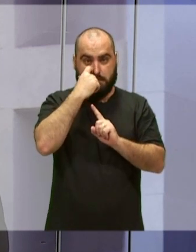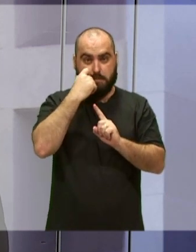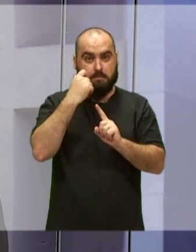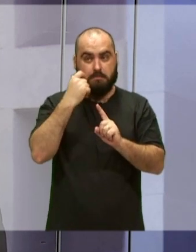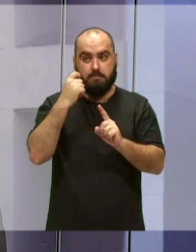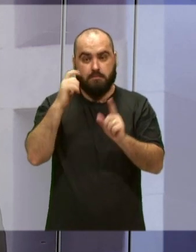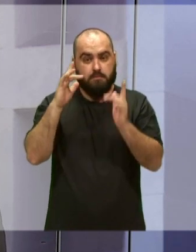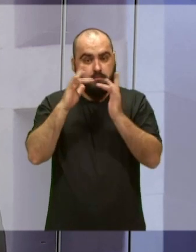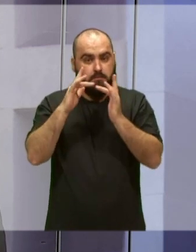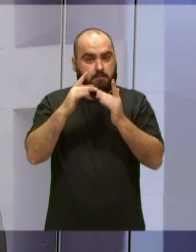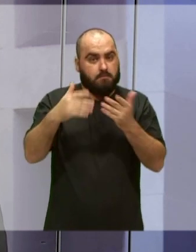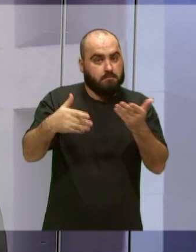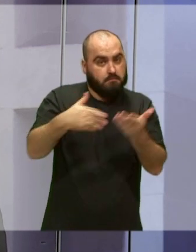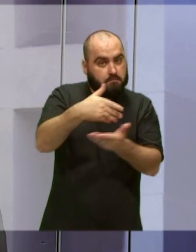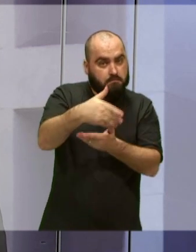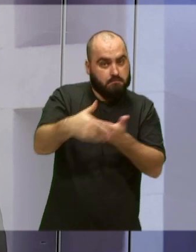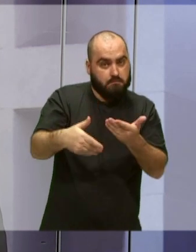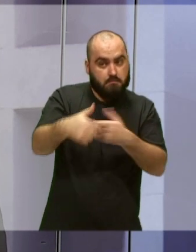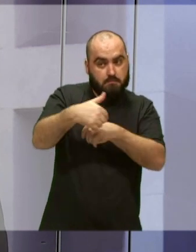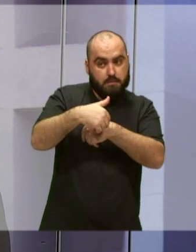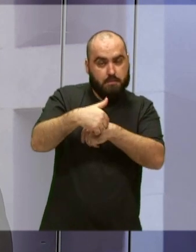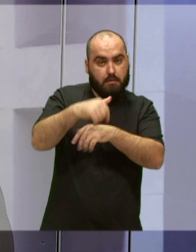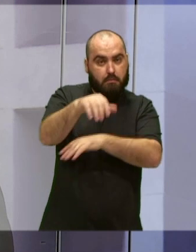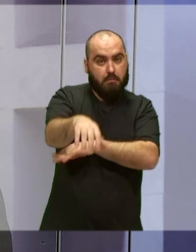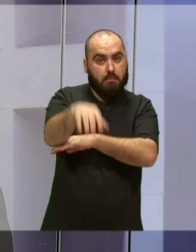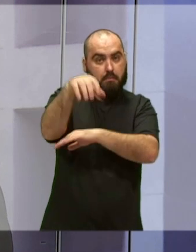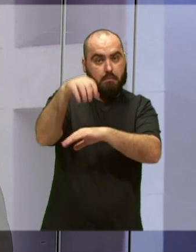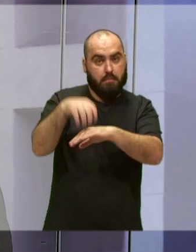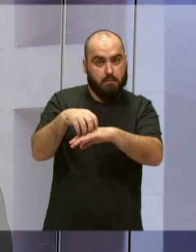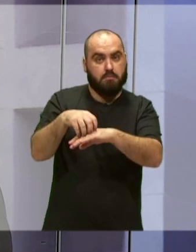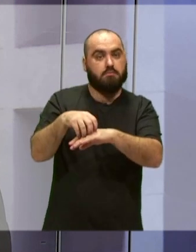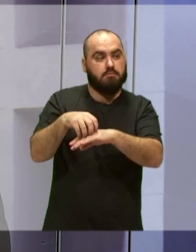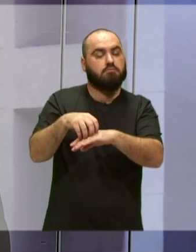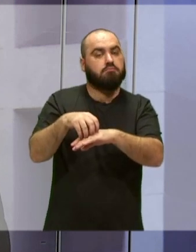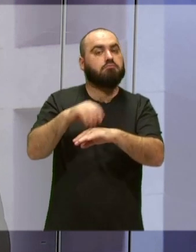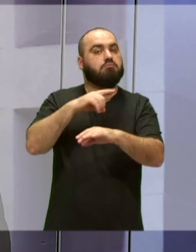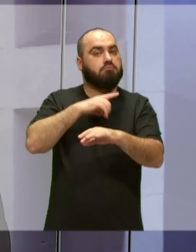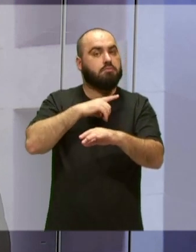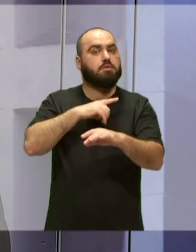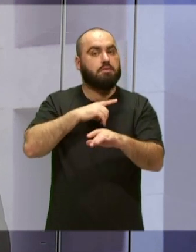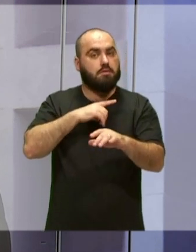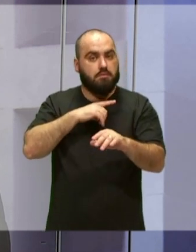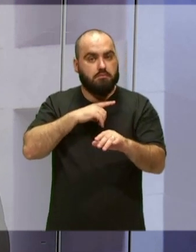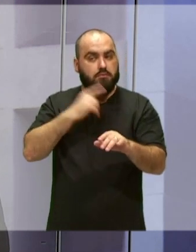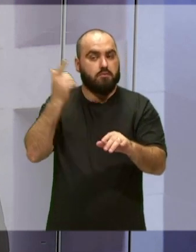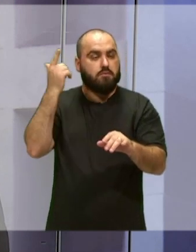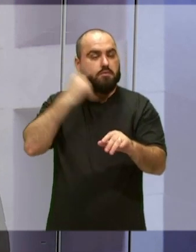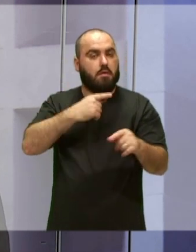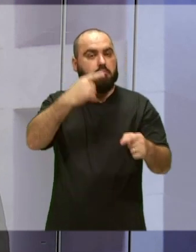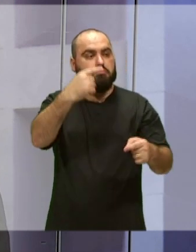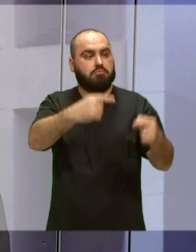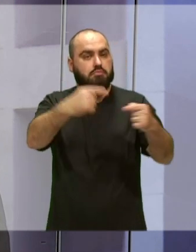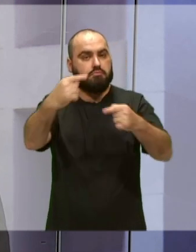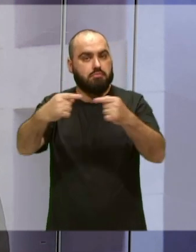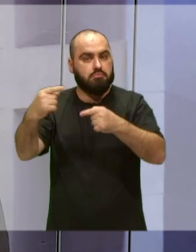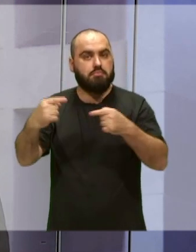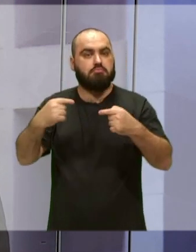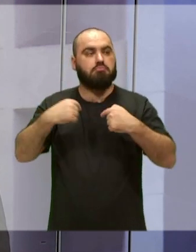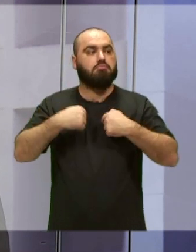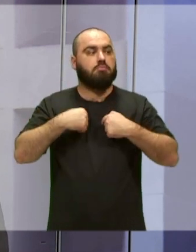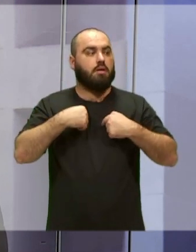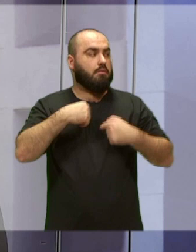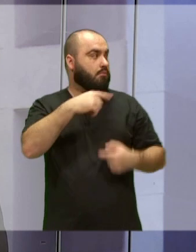envolvida e no processo portuário está com cadeiras representantes também sou presidente dessa